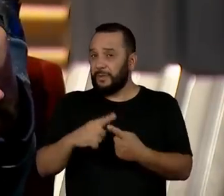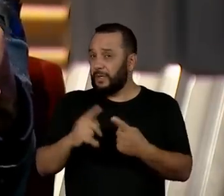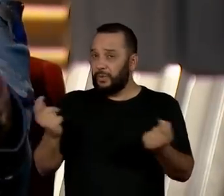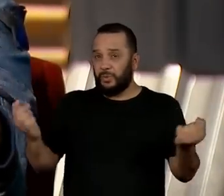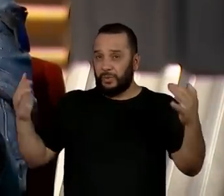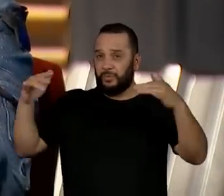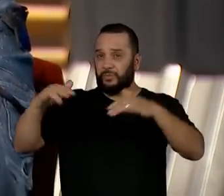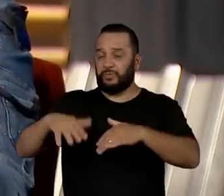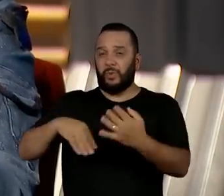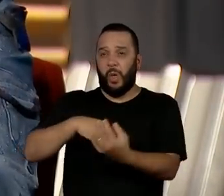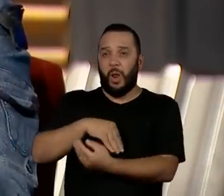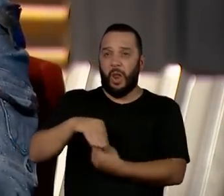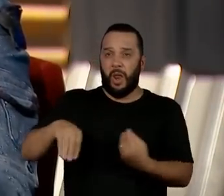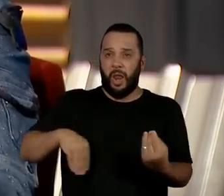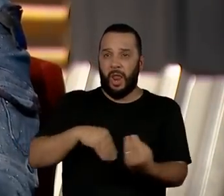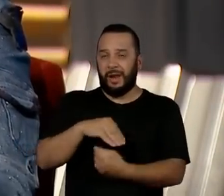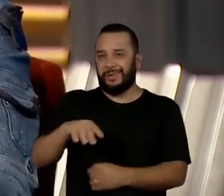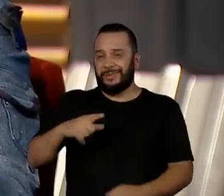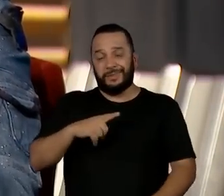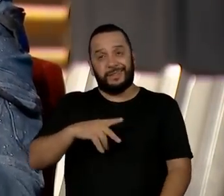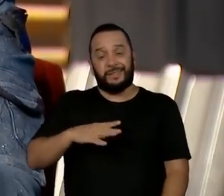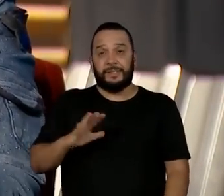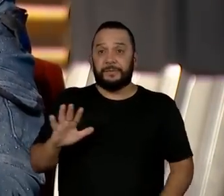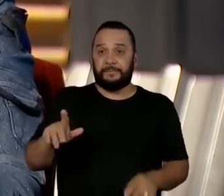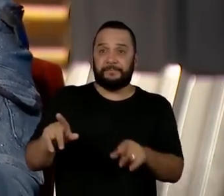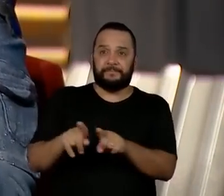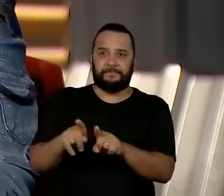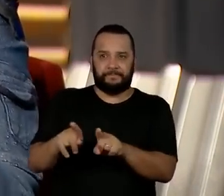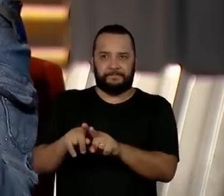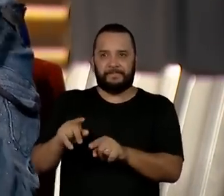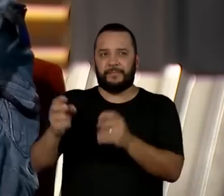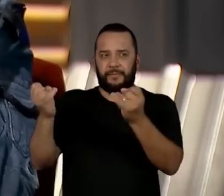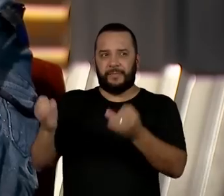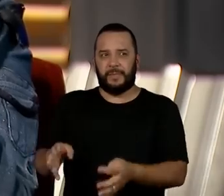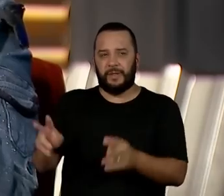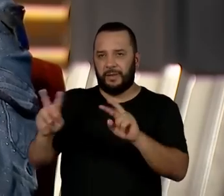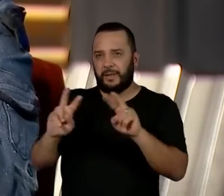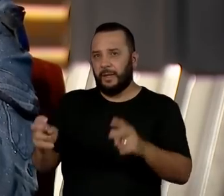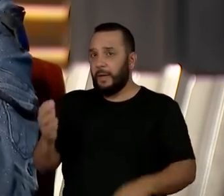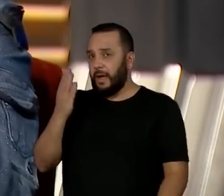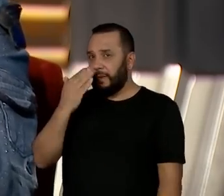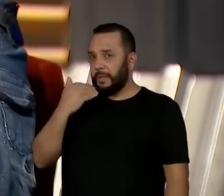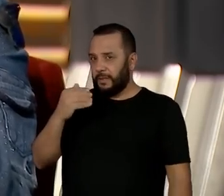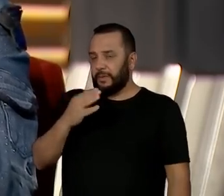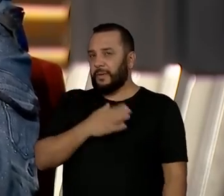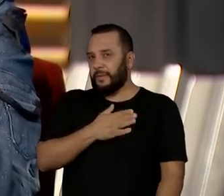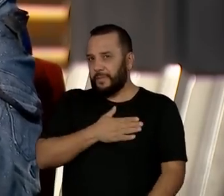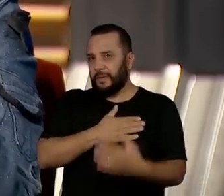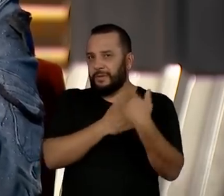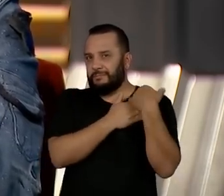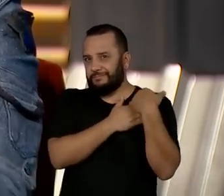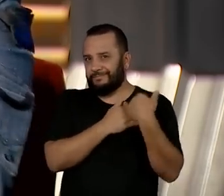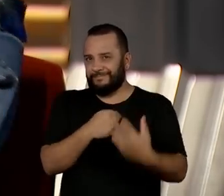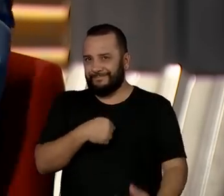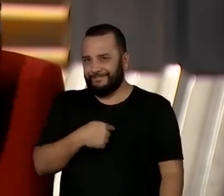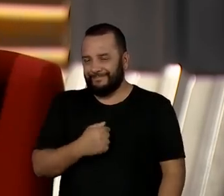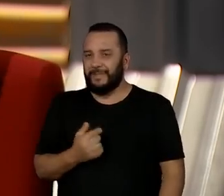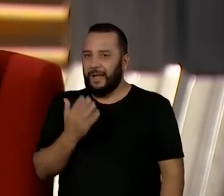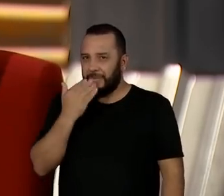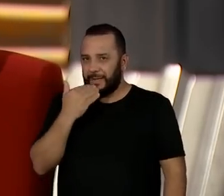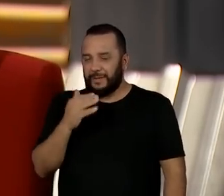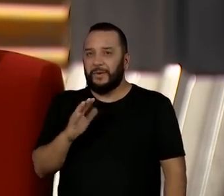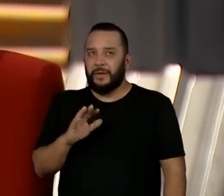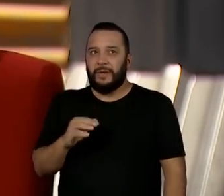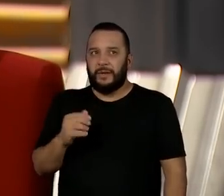se mistura e antes de mais nada quando a gente fala de alimentação que é o meu papel que é o que eu gosto eu consigo